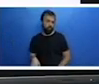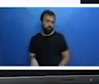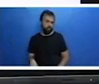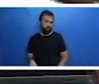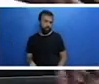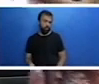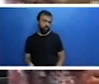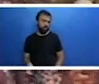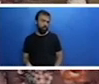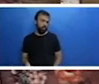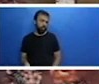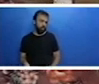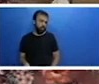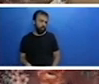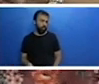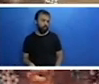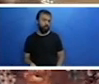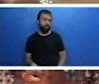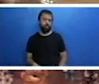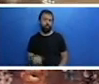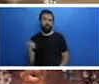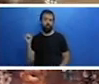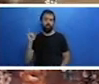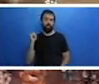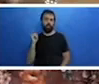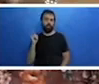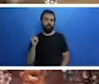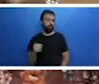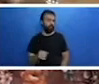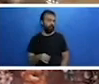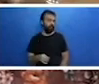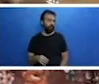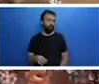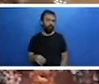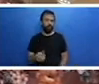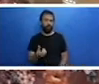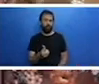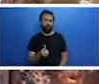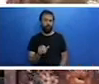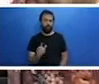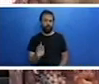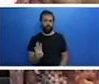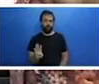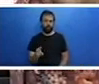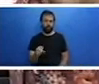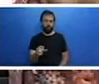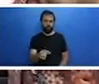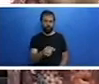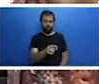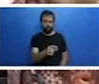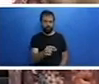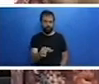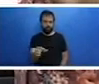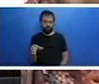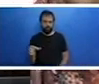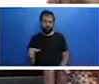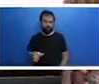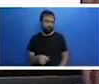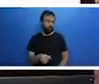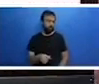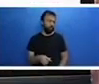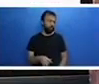internacional, não. Na versão italiana, é o tabuleiro de 64 casas, só captura para